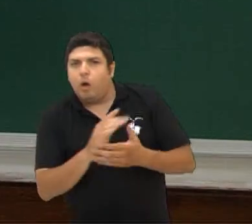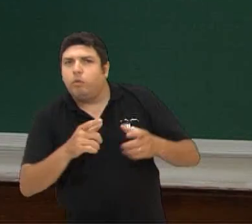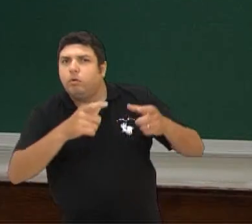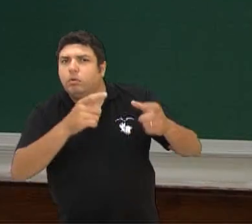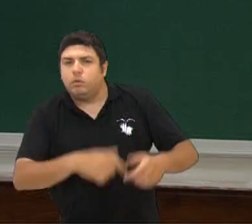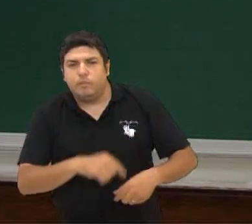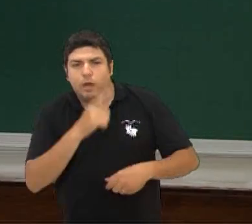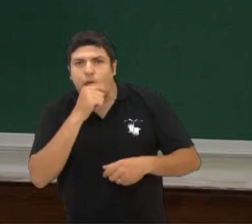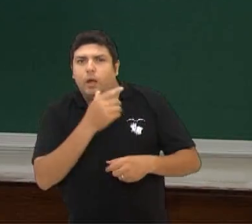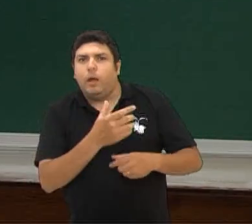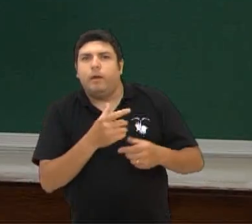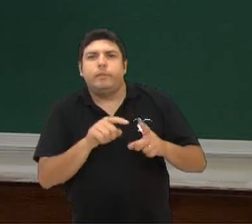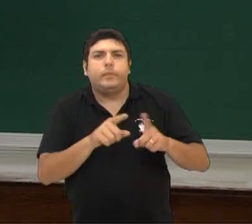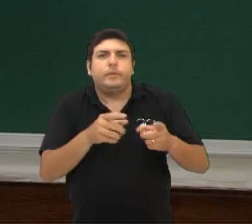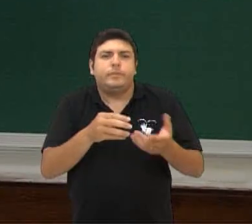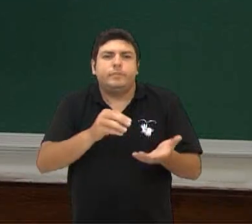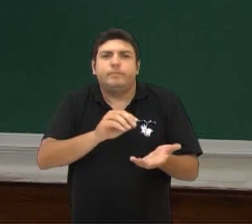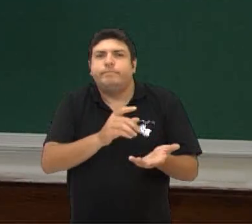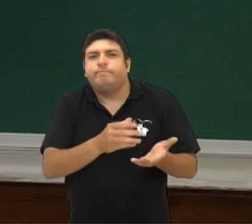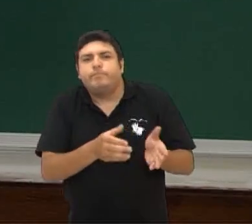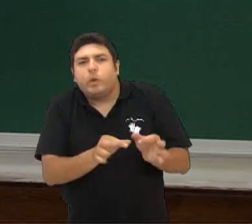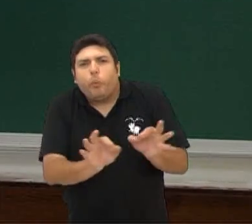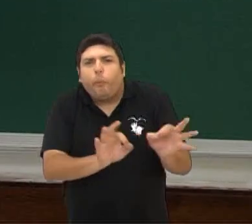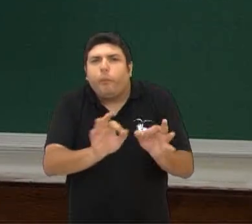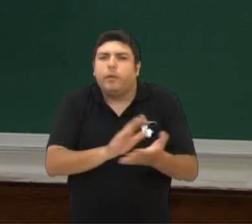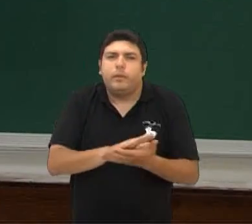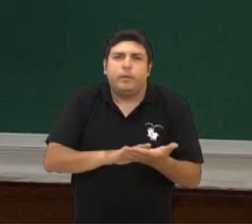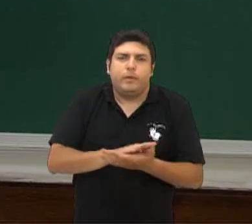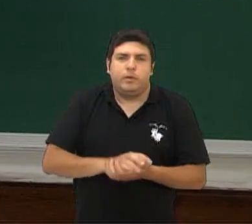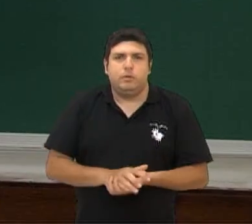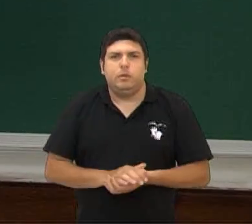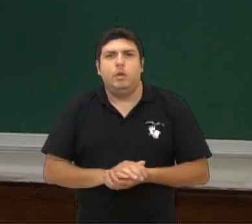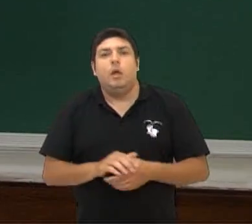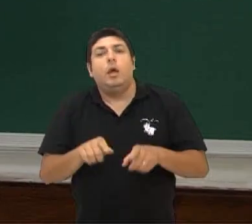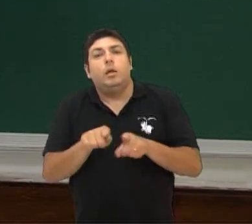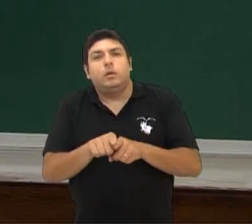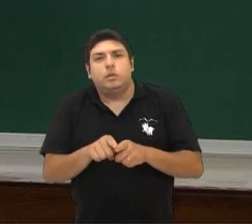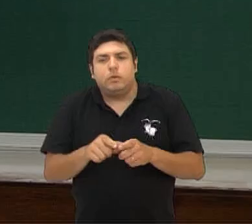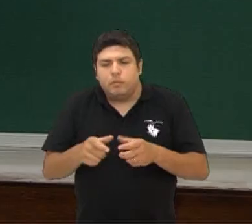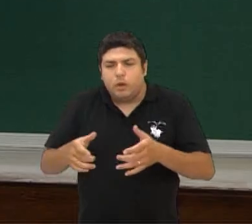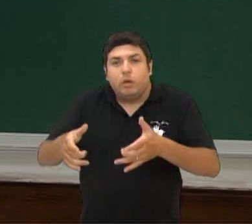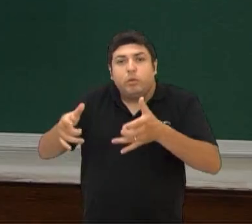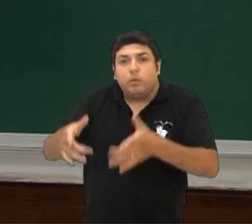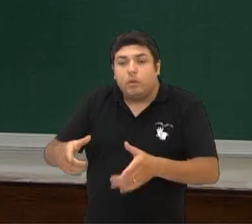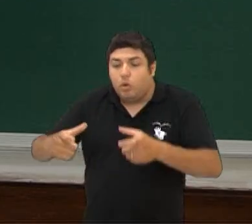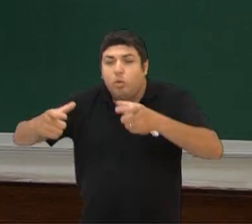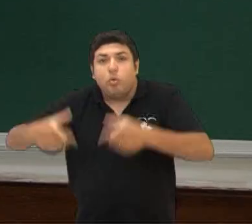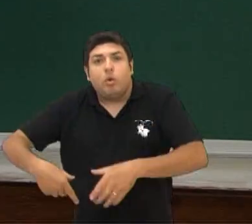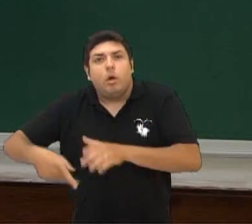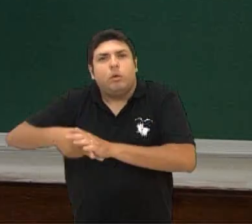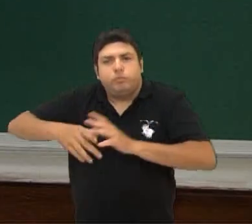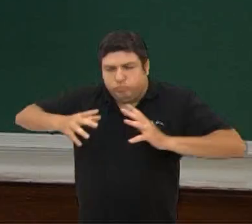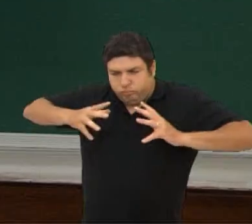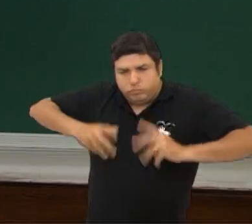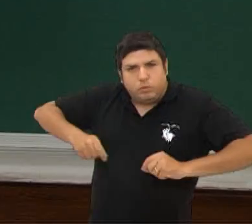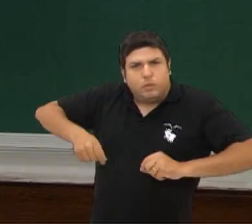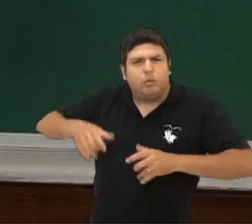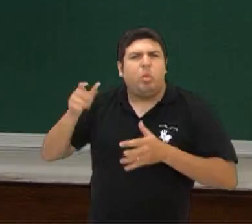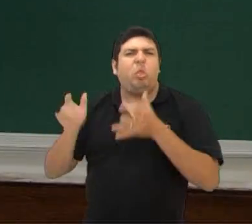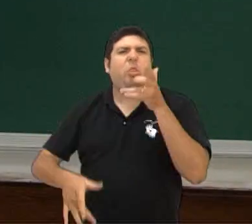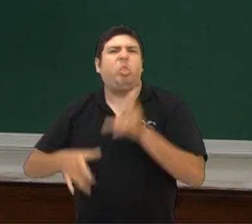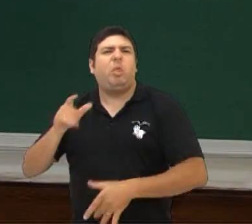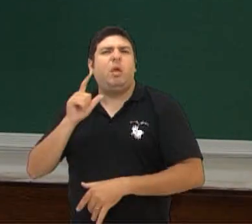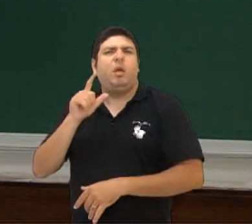não é bem distribuído pelo país. Ainda aqui, a contaminação de reservatórios com agrotóxicos, fertilizante, lixo, e